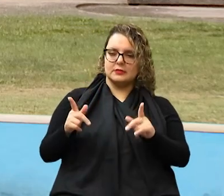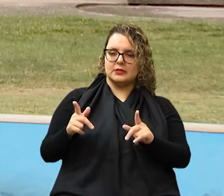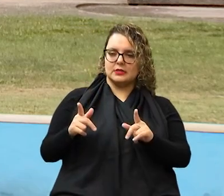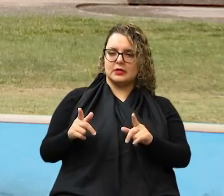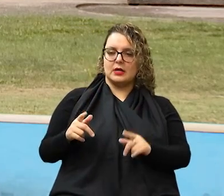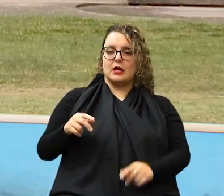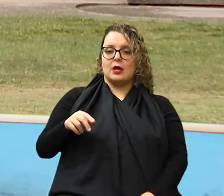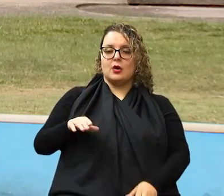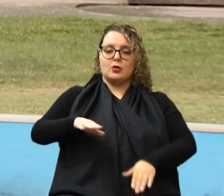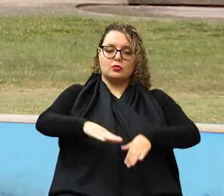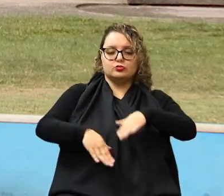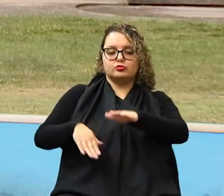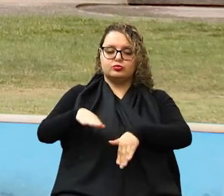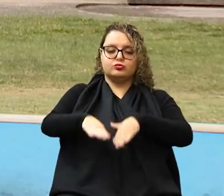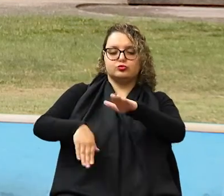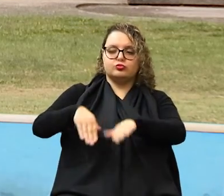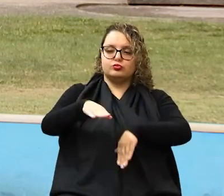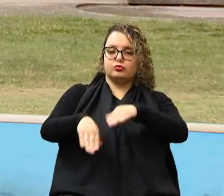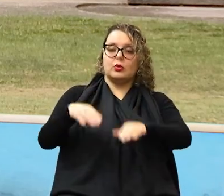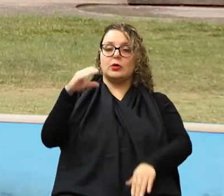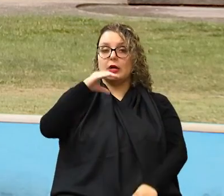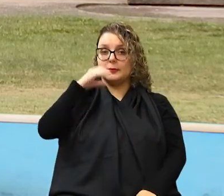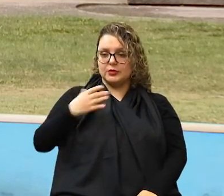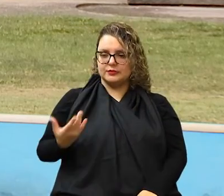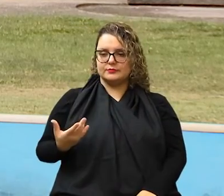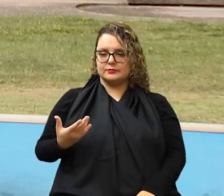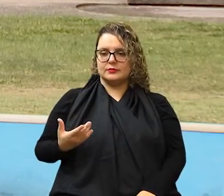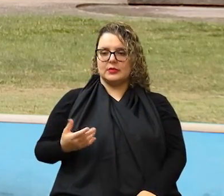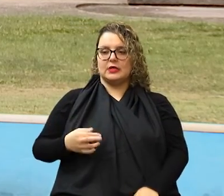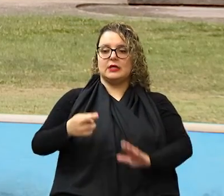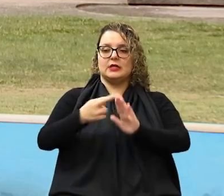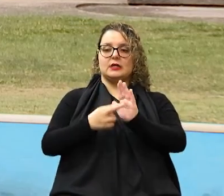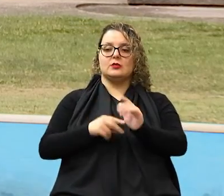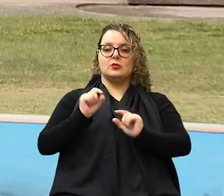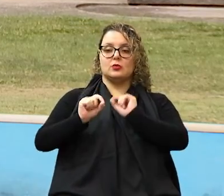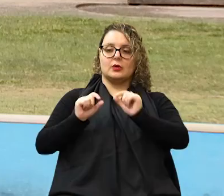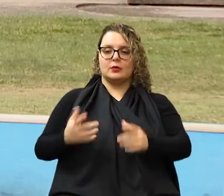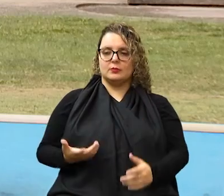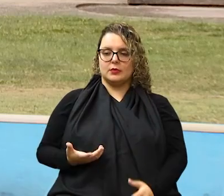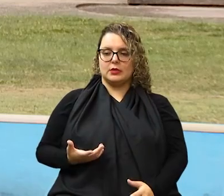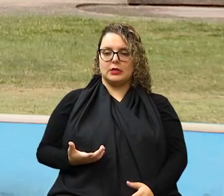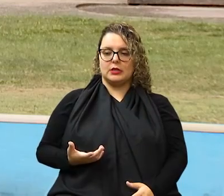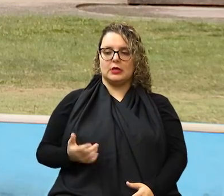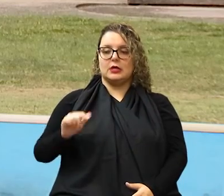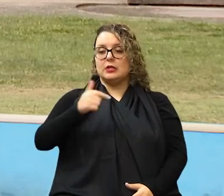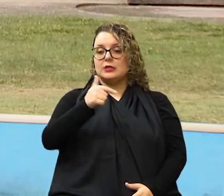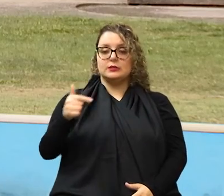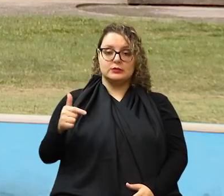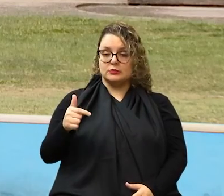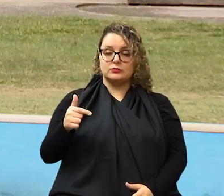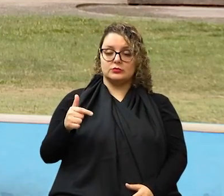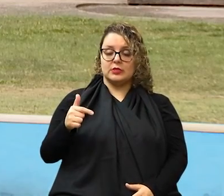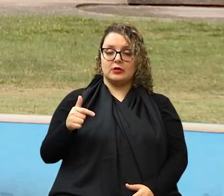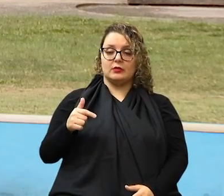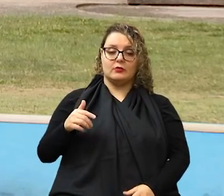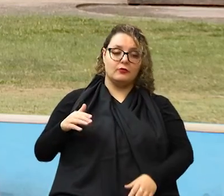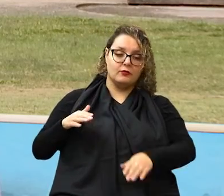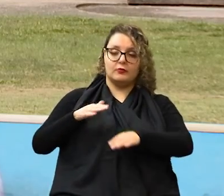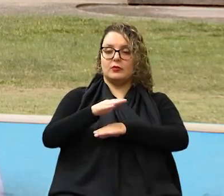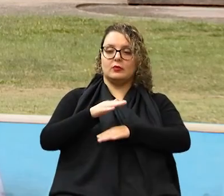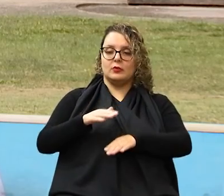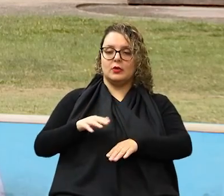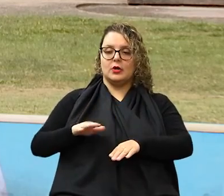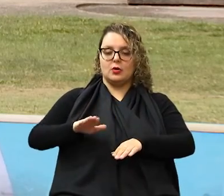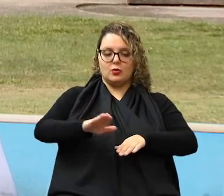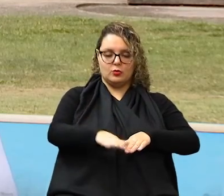parecer diferente. A marcha é o caminhar rápido. E as regras da marcha são não existir fase de voo.